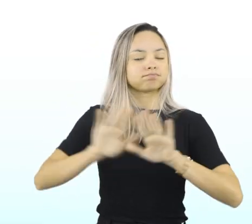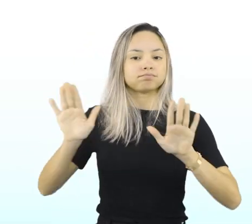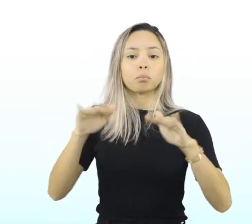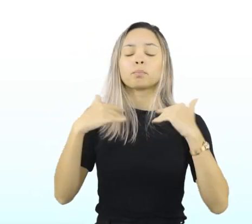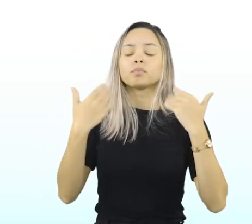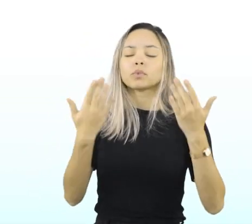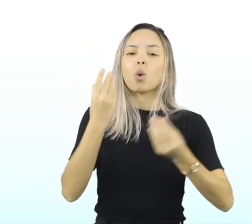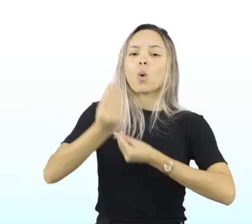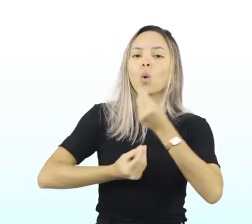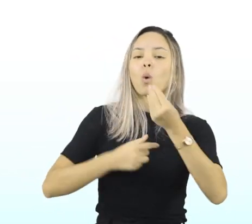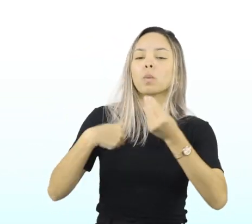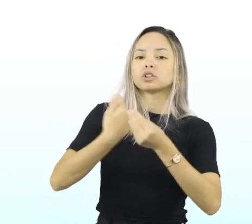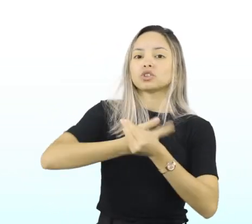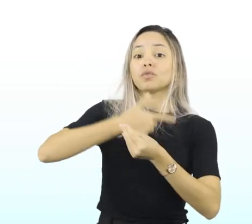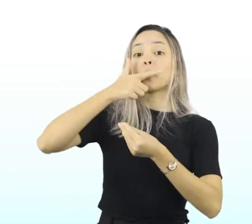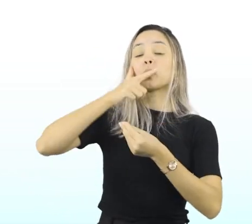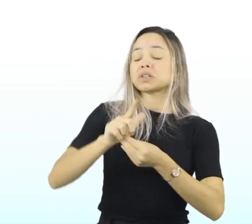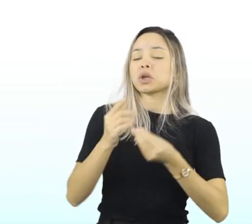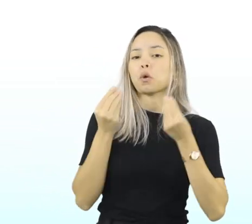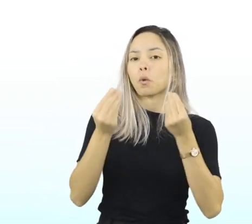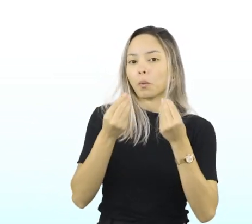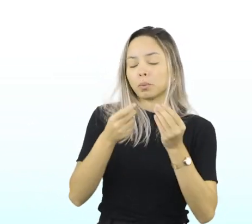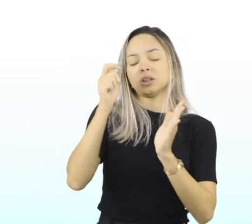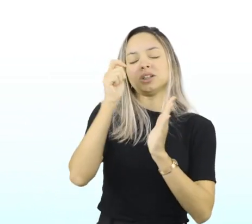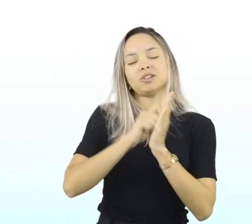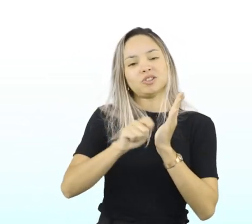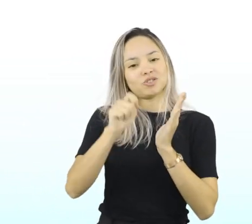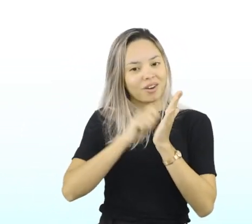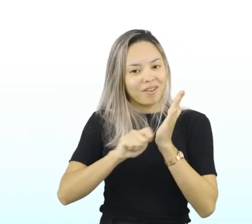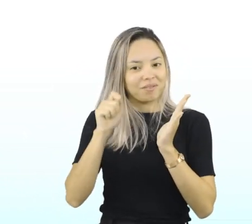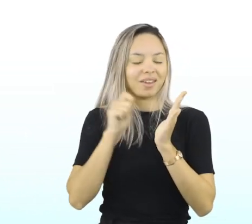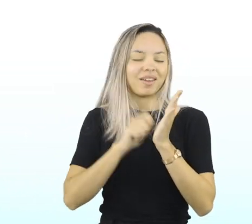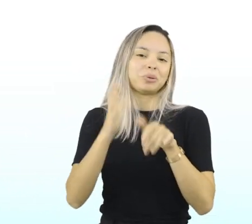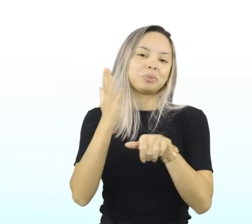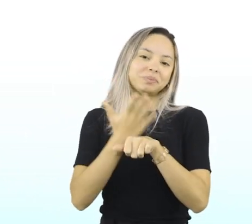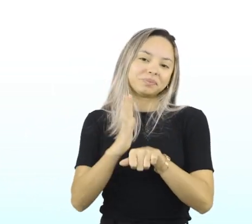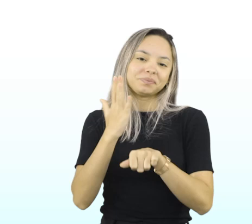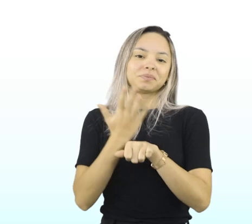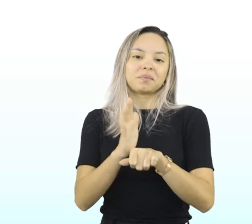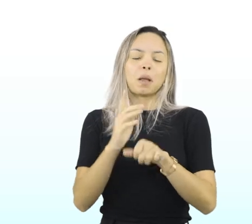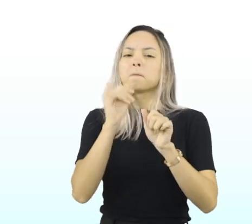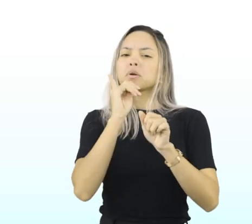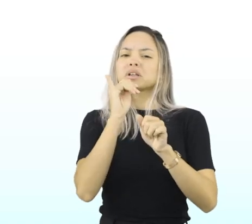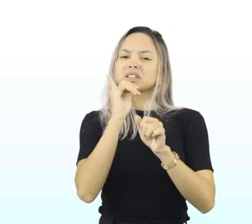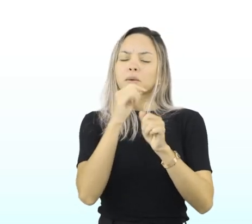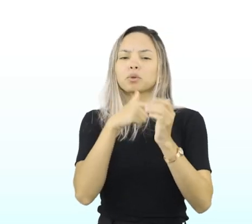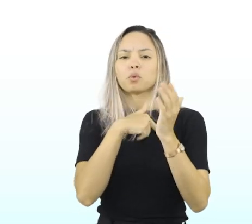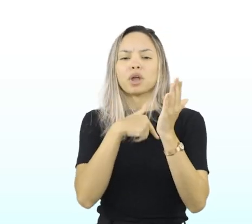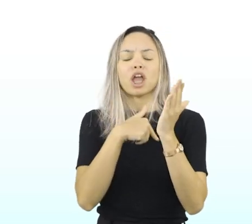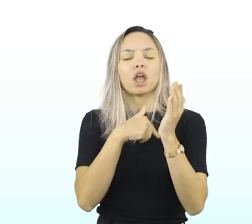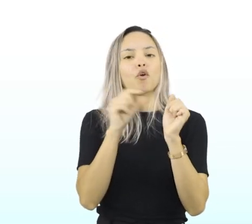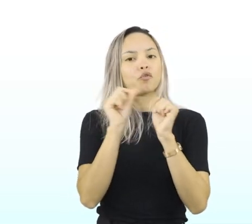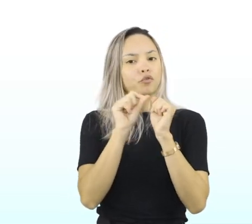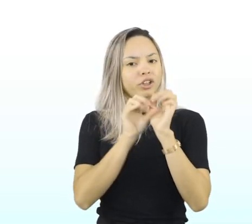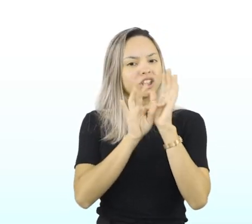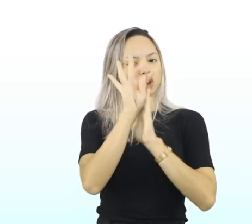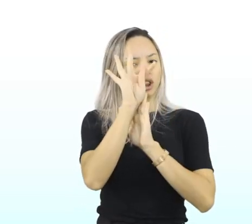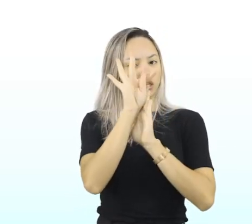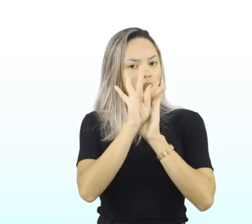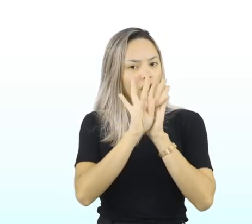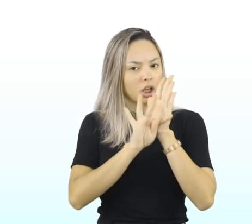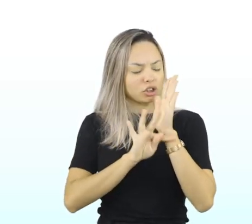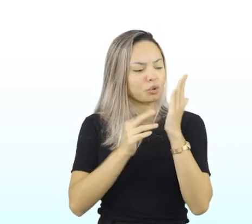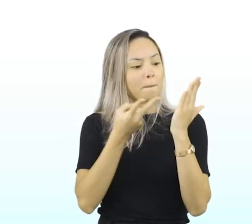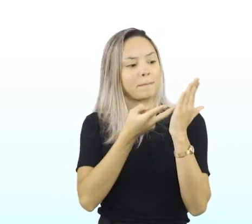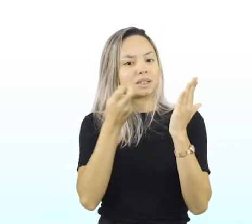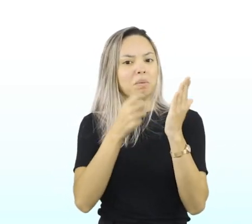tá? Então, ó, e como é que a gente consegue isso? Escrevendo. Produzi o texto. Percebi que eu falhei uma crase, então eu vou